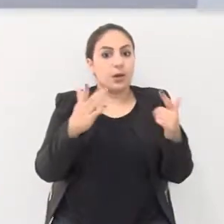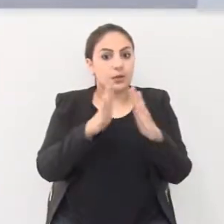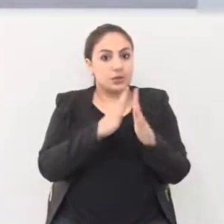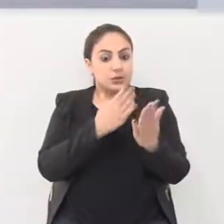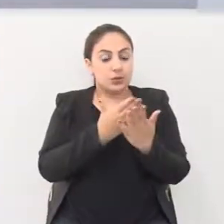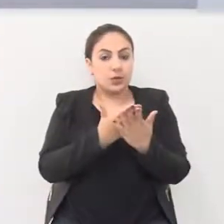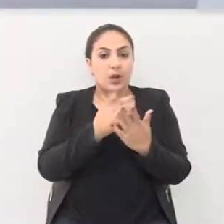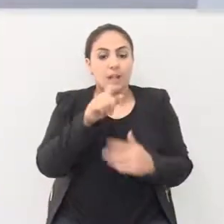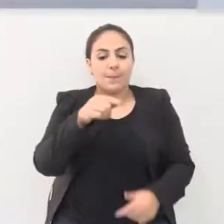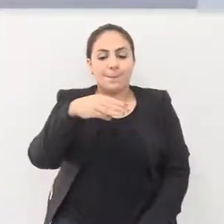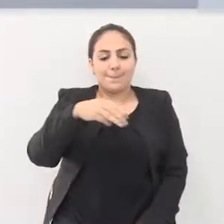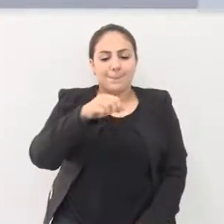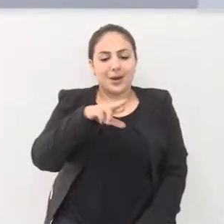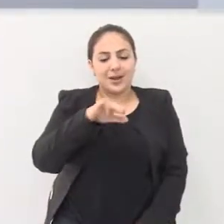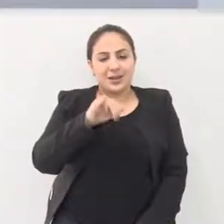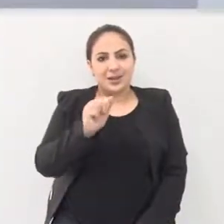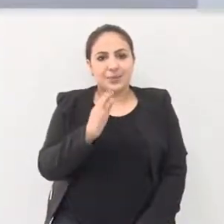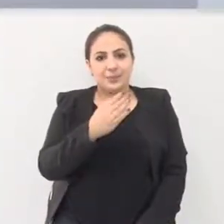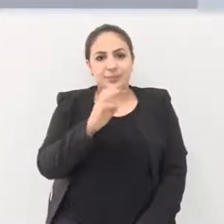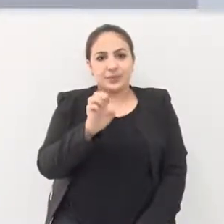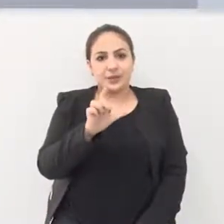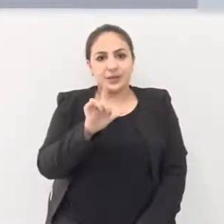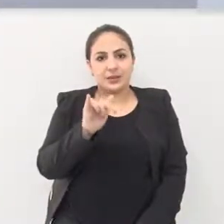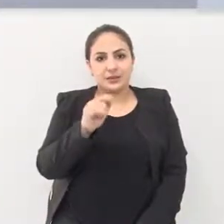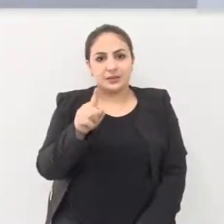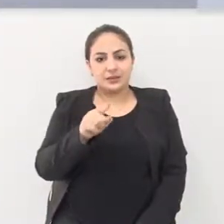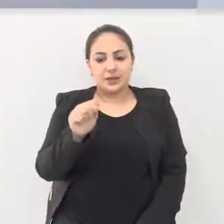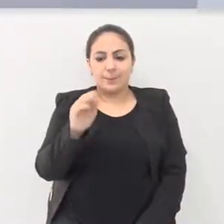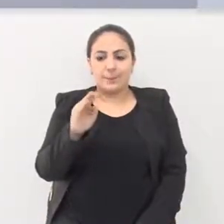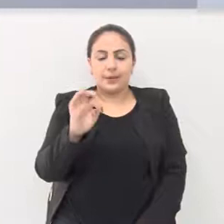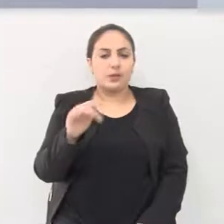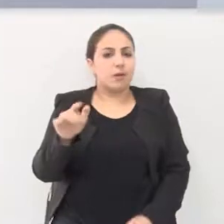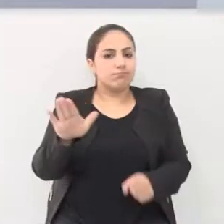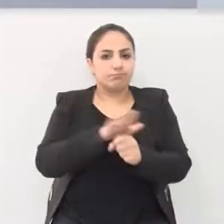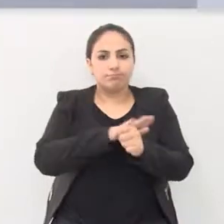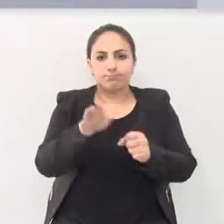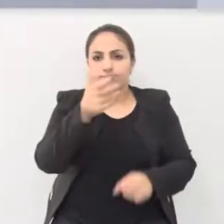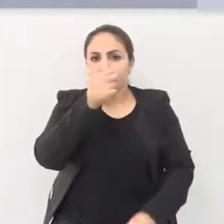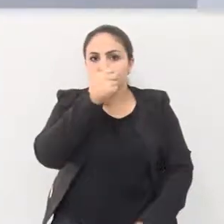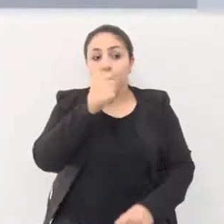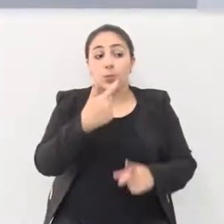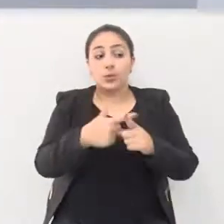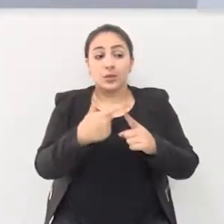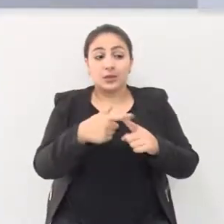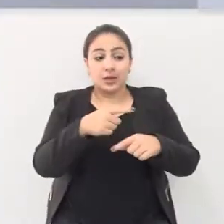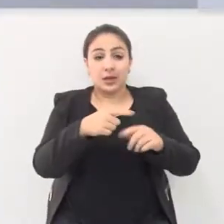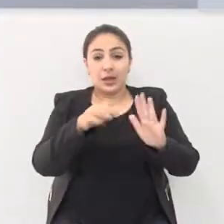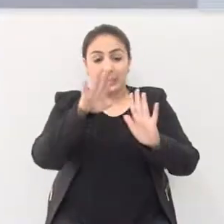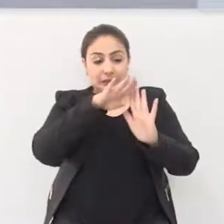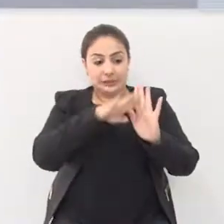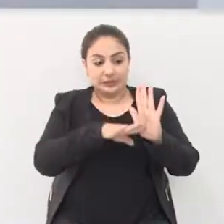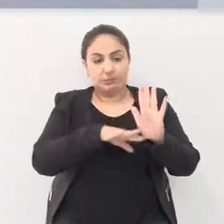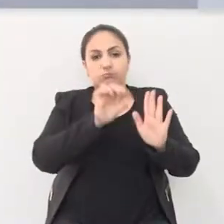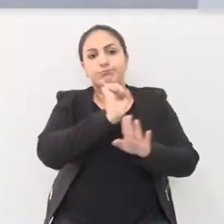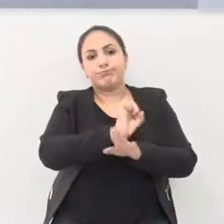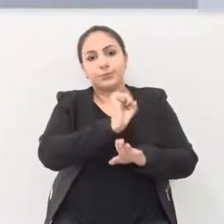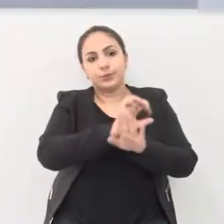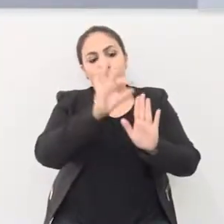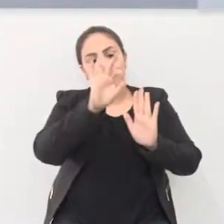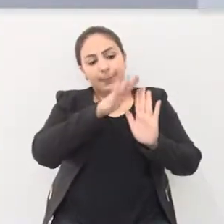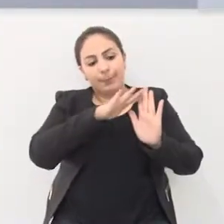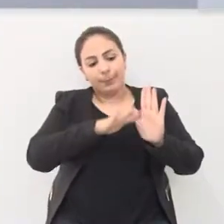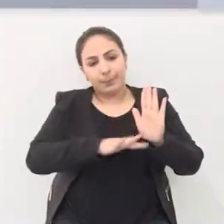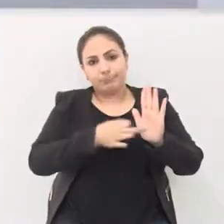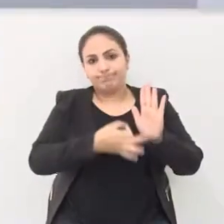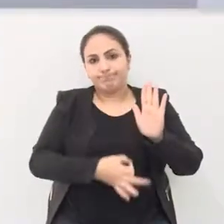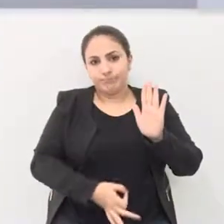excelente escolinha, que é a Maria Elizabeth, mas está praticamente lotada, a fila de espera é enorme. Temos uma